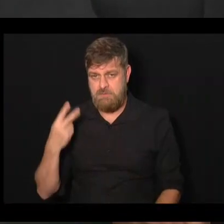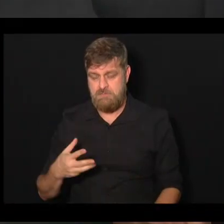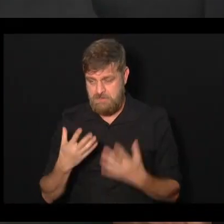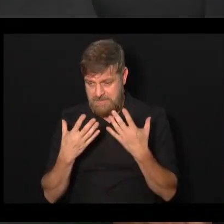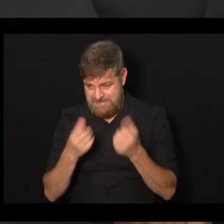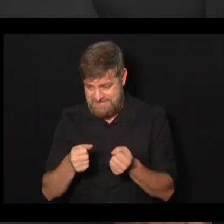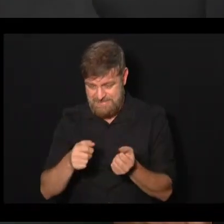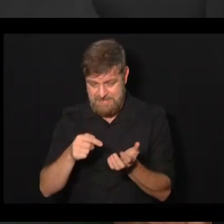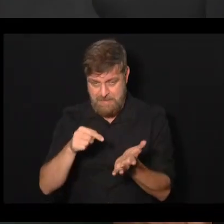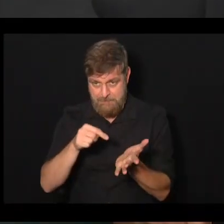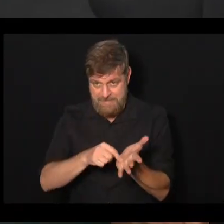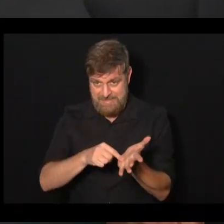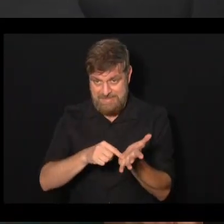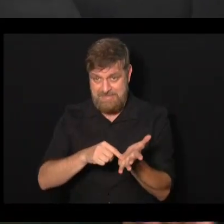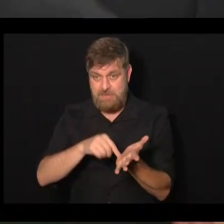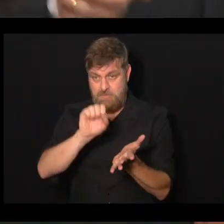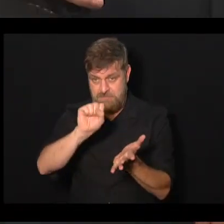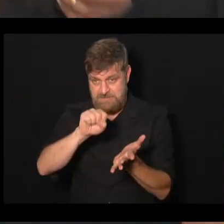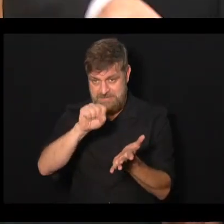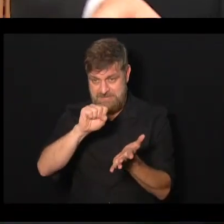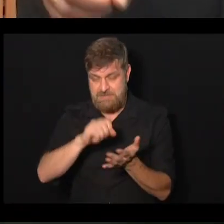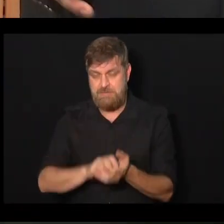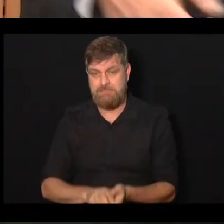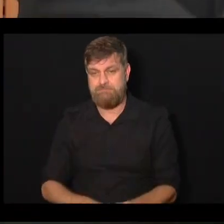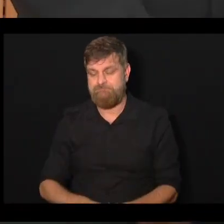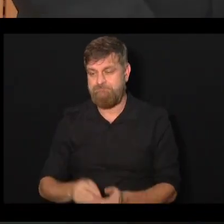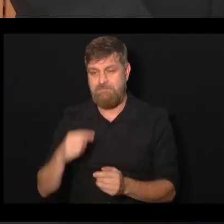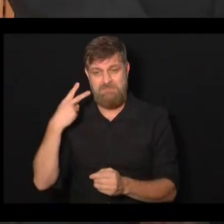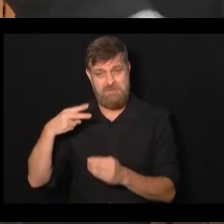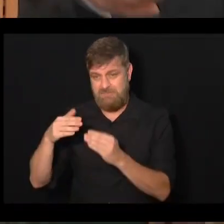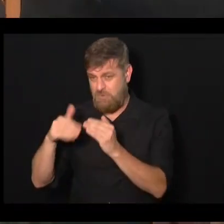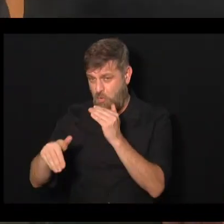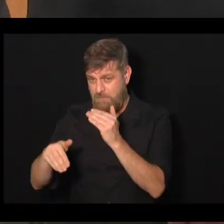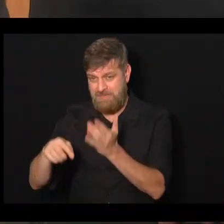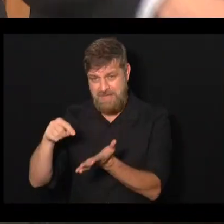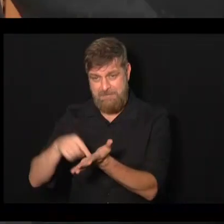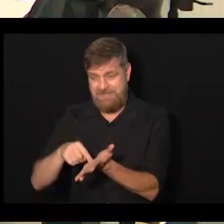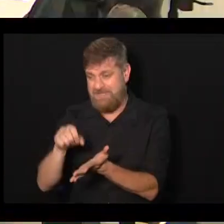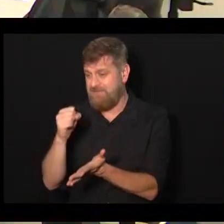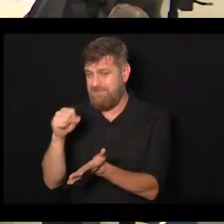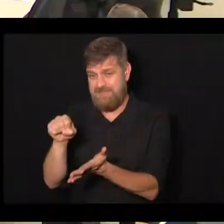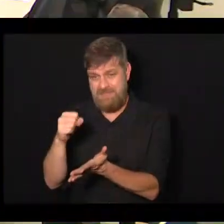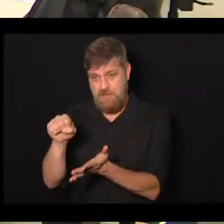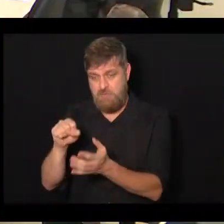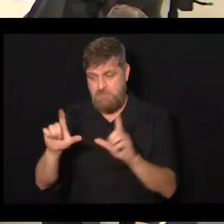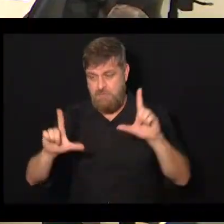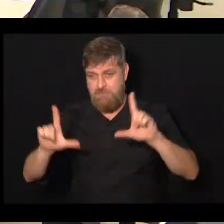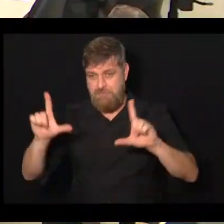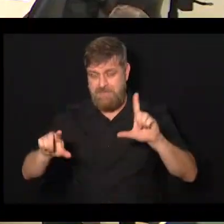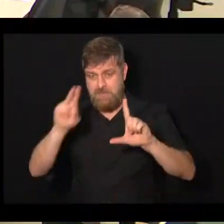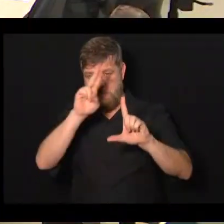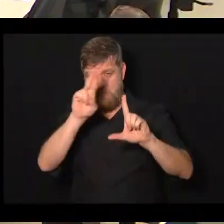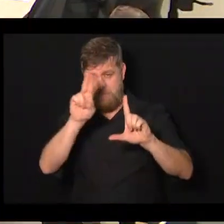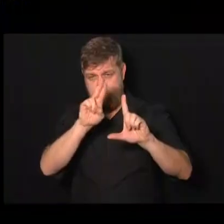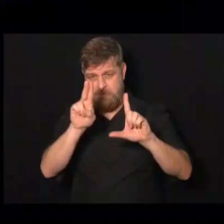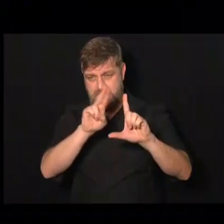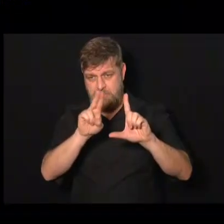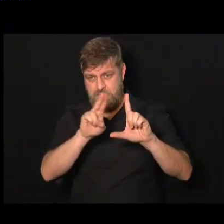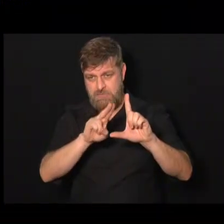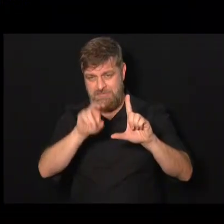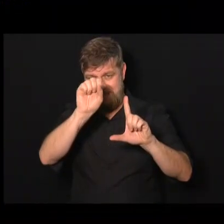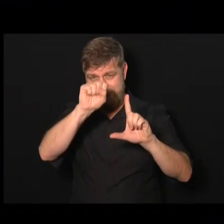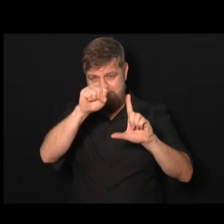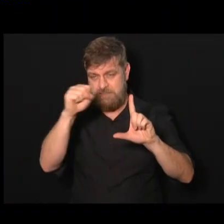favoráveis apertarão a tecla sim. Vereadores contrários apertarão a tecla não. Em votação.